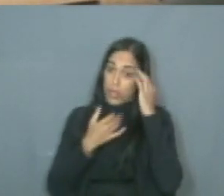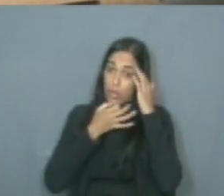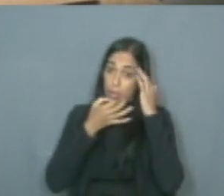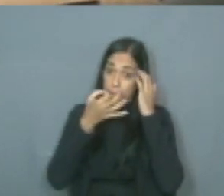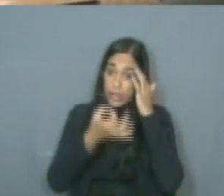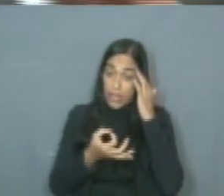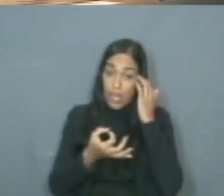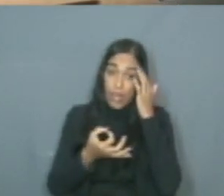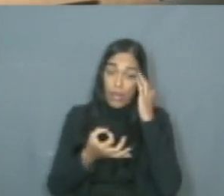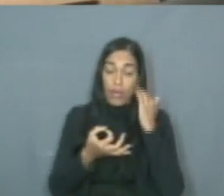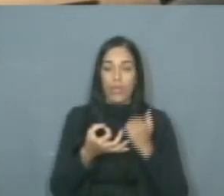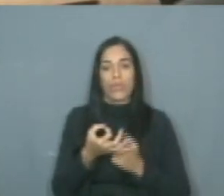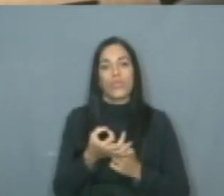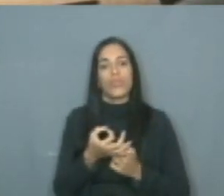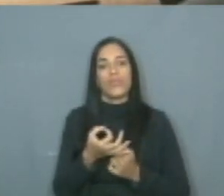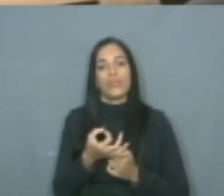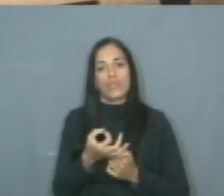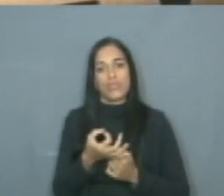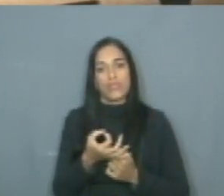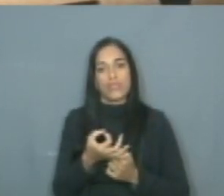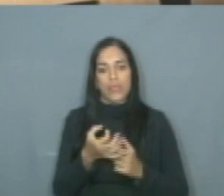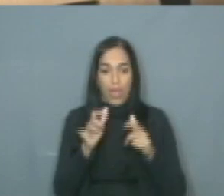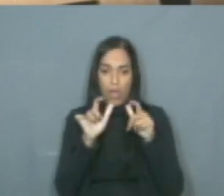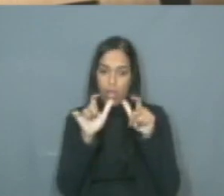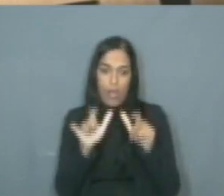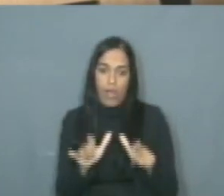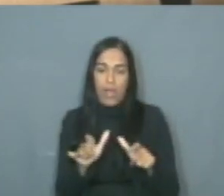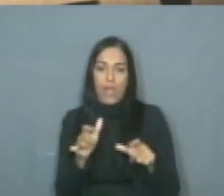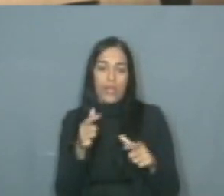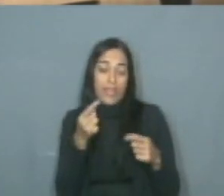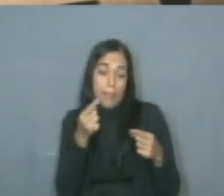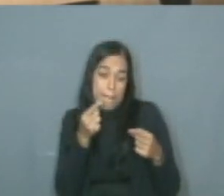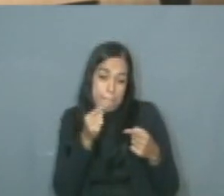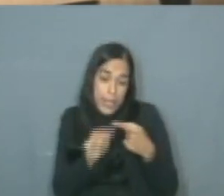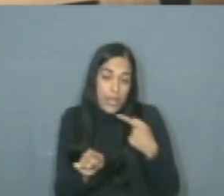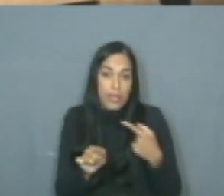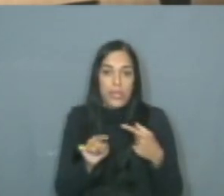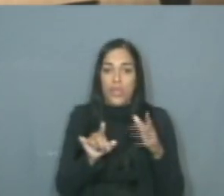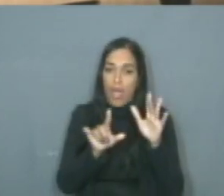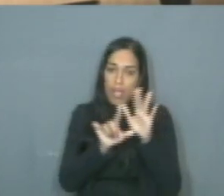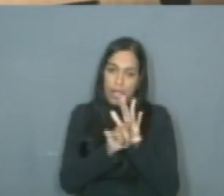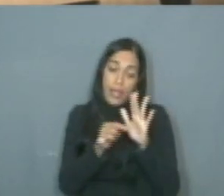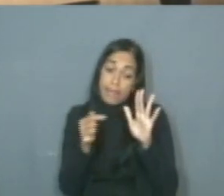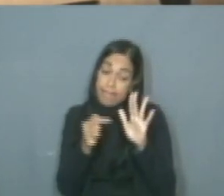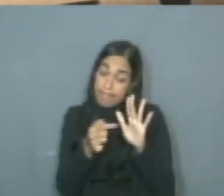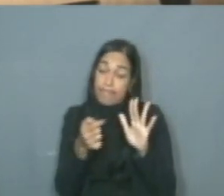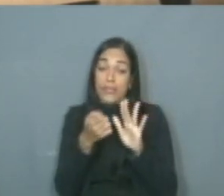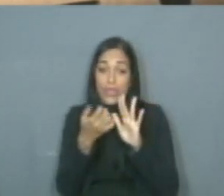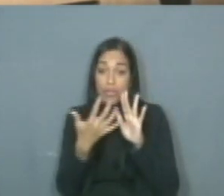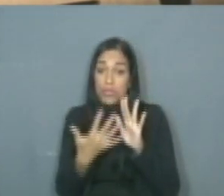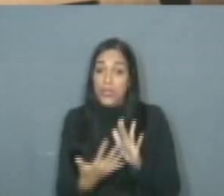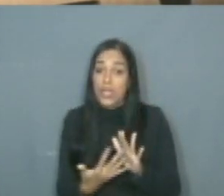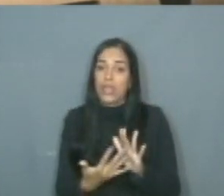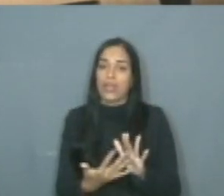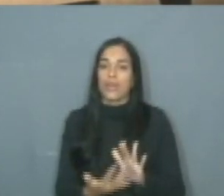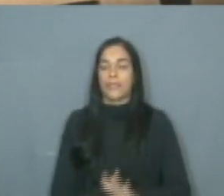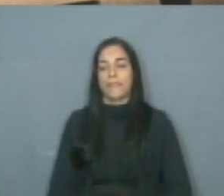questão. Eu não acho que tem que ficar no local, porque se está proibido, a lei diz exatamente para que ele não fique